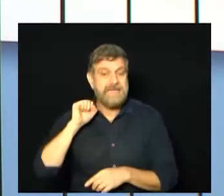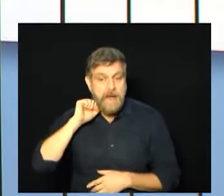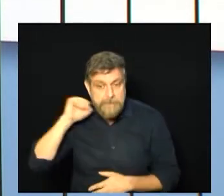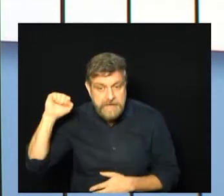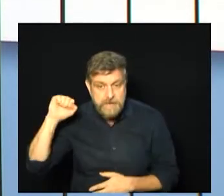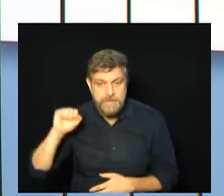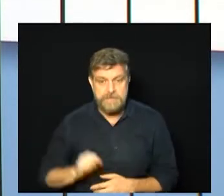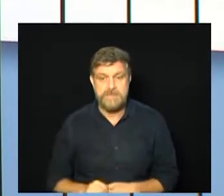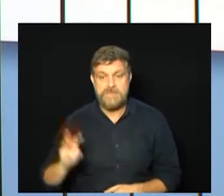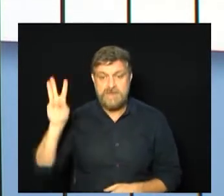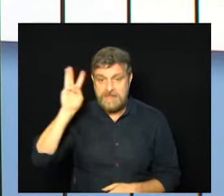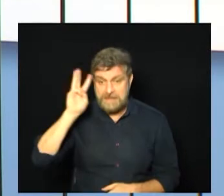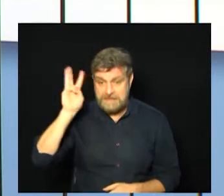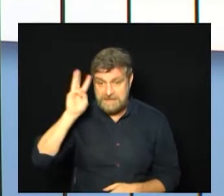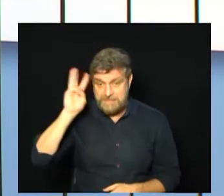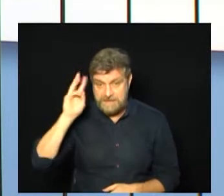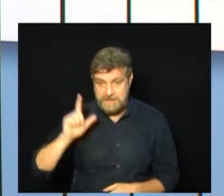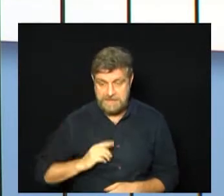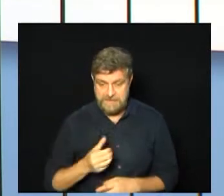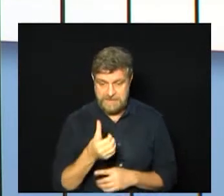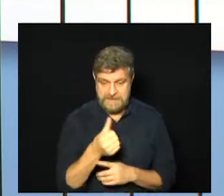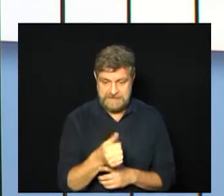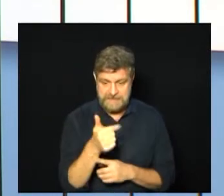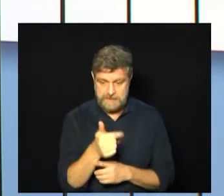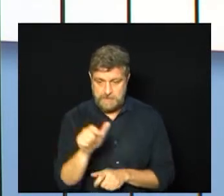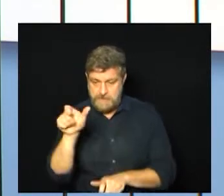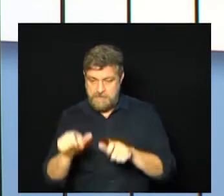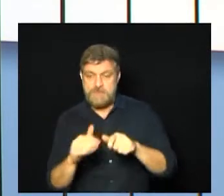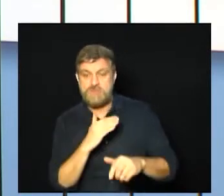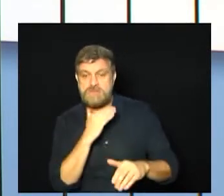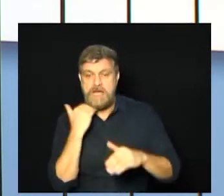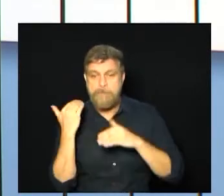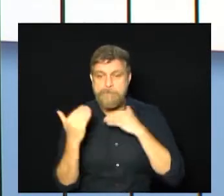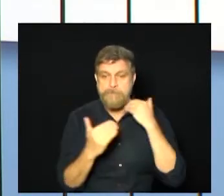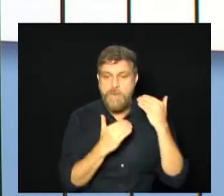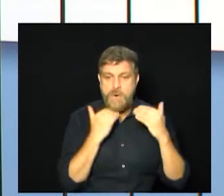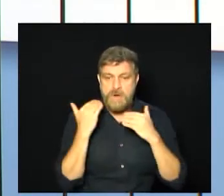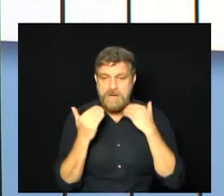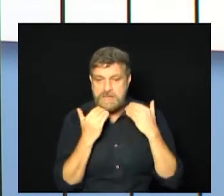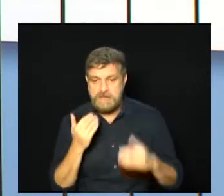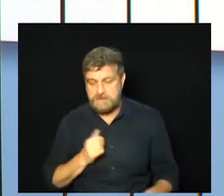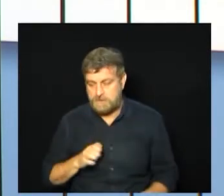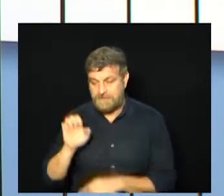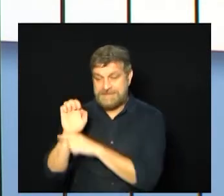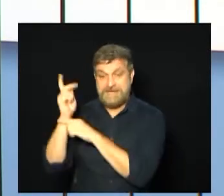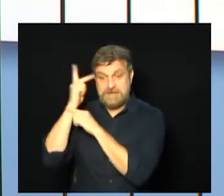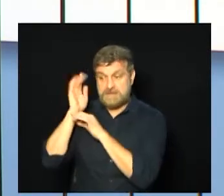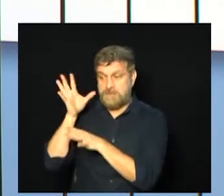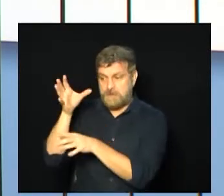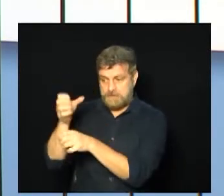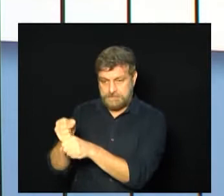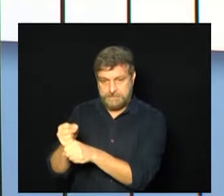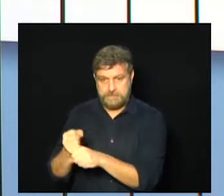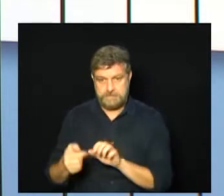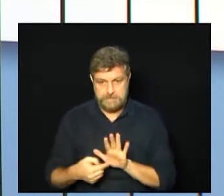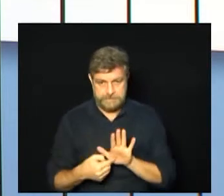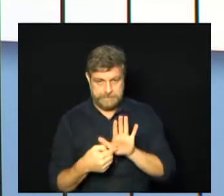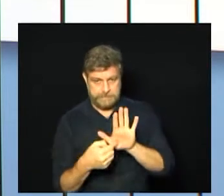última terça-feira, foram 62 mortes por Covid-19 no estado. O